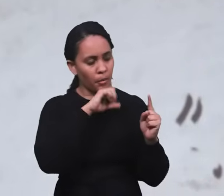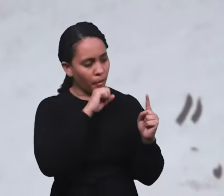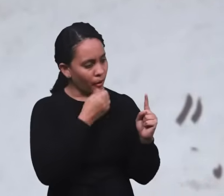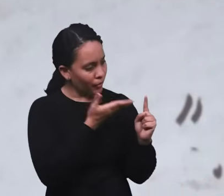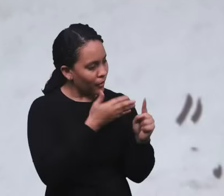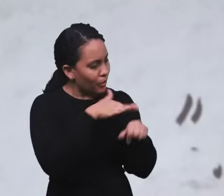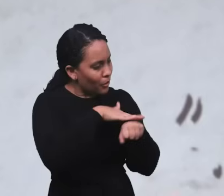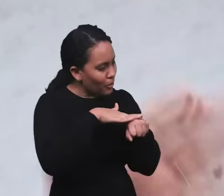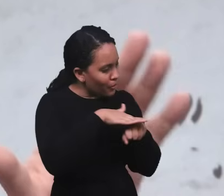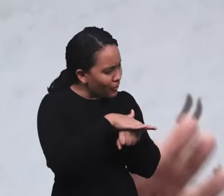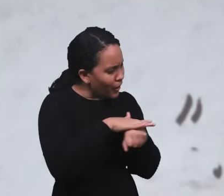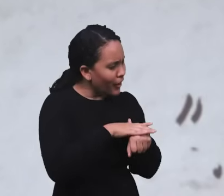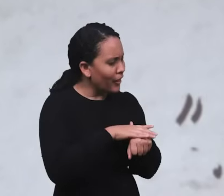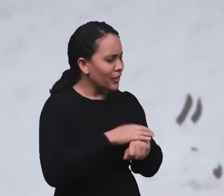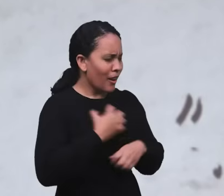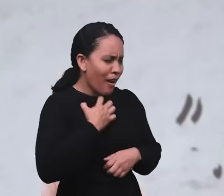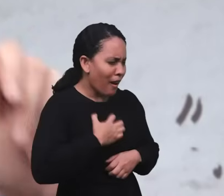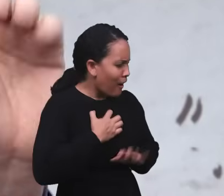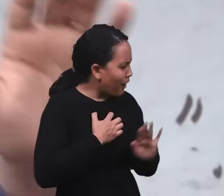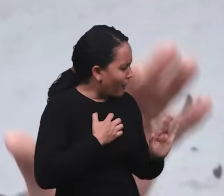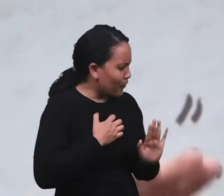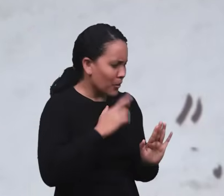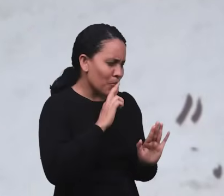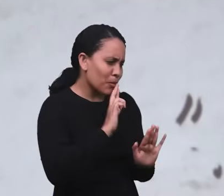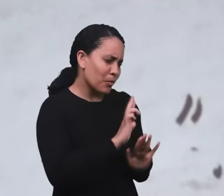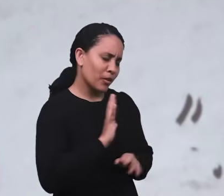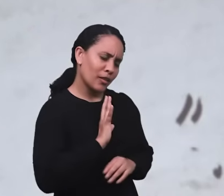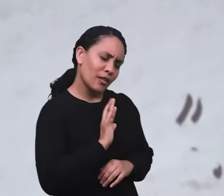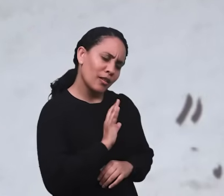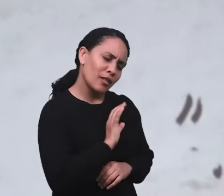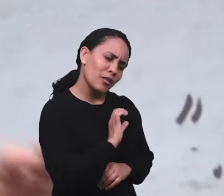forma maravilhosa, aplacando a ira, dando uma boa